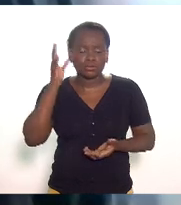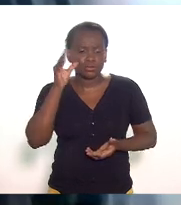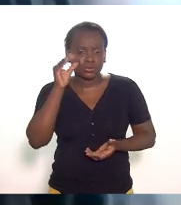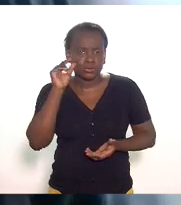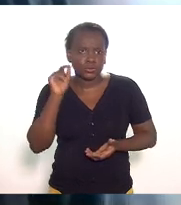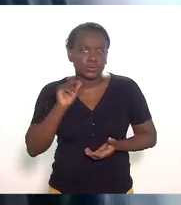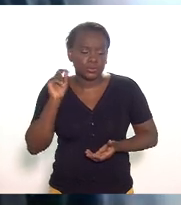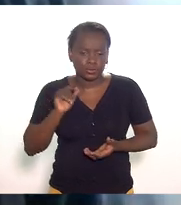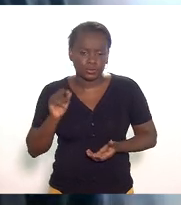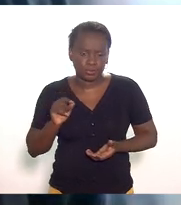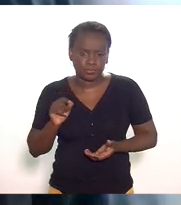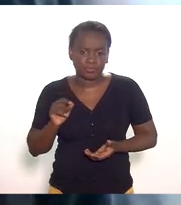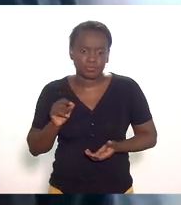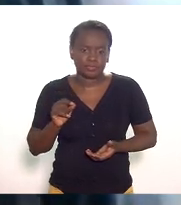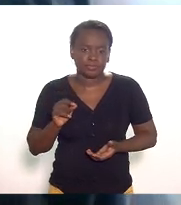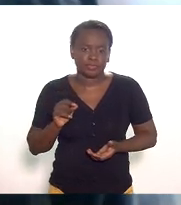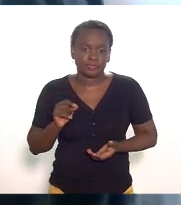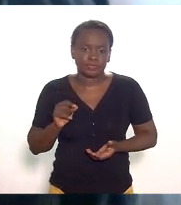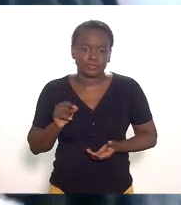né?